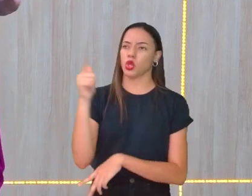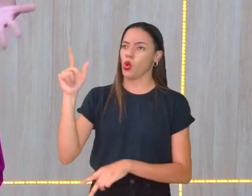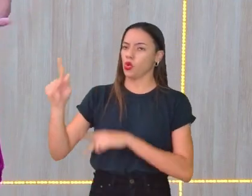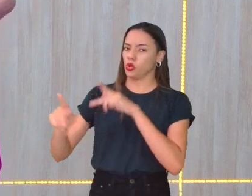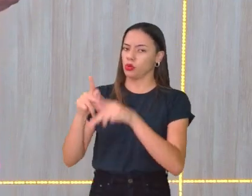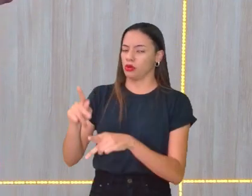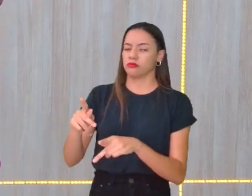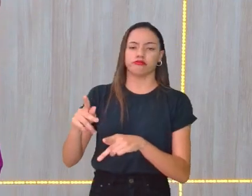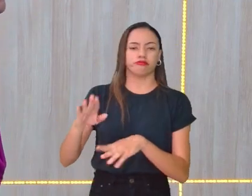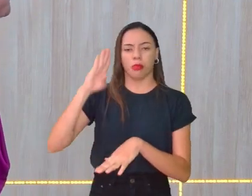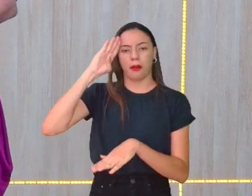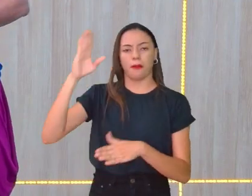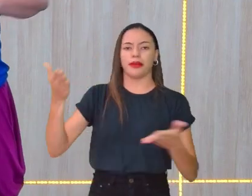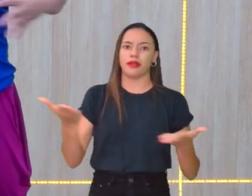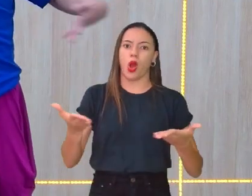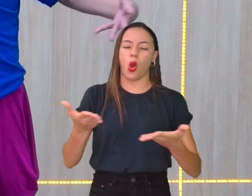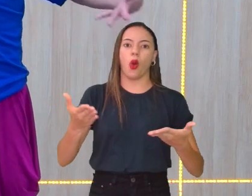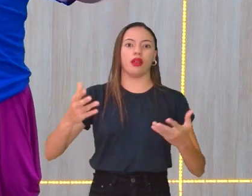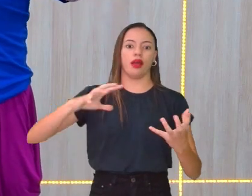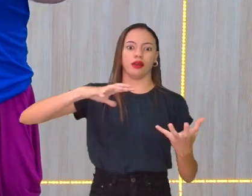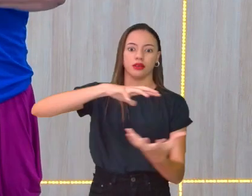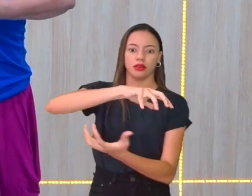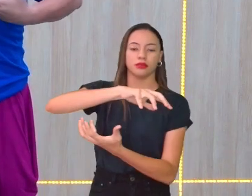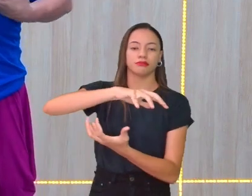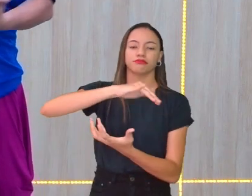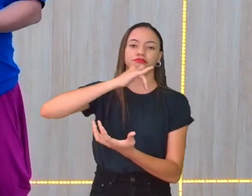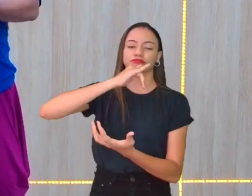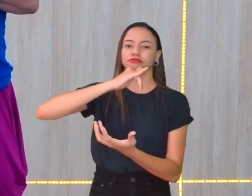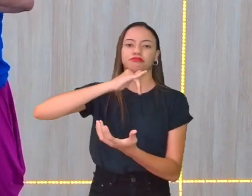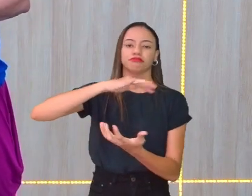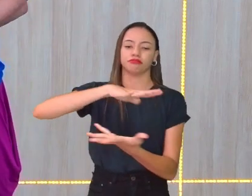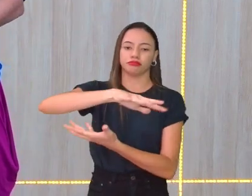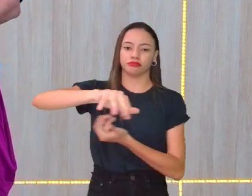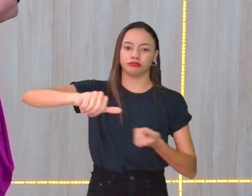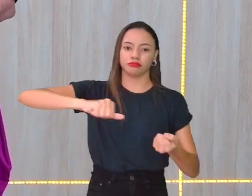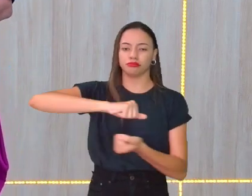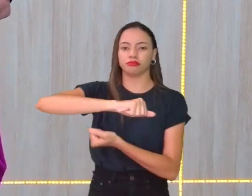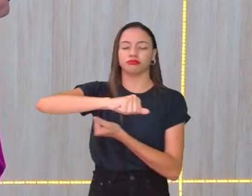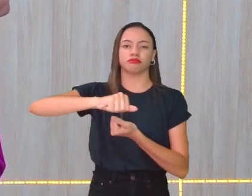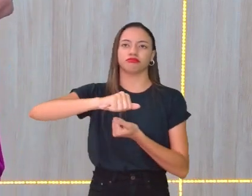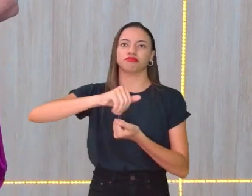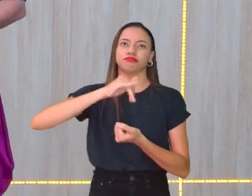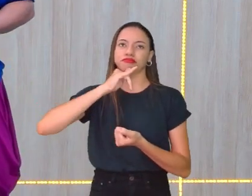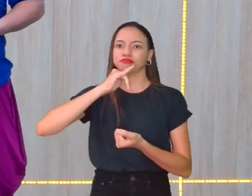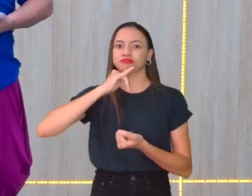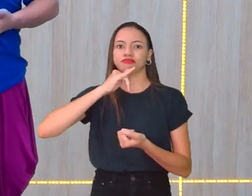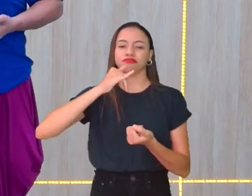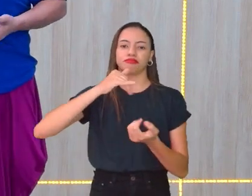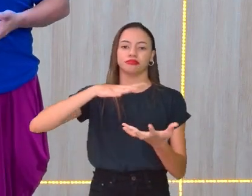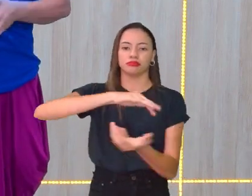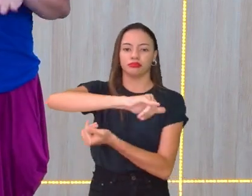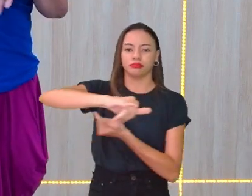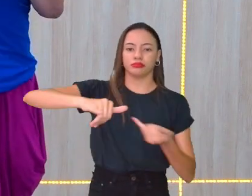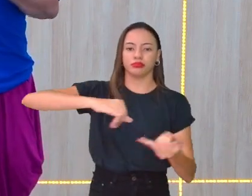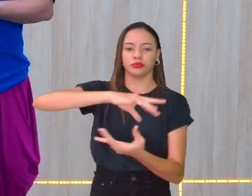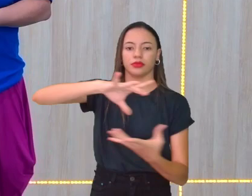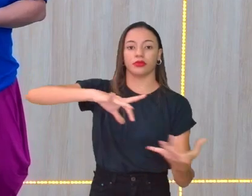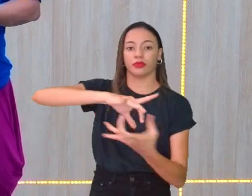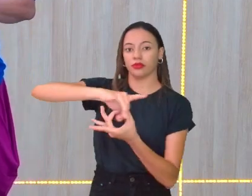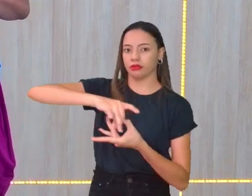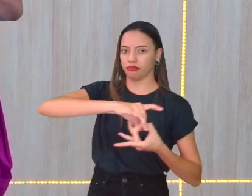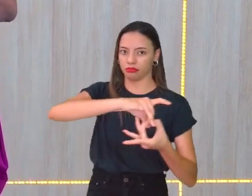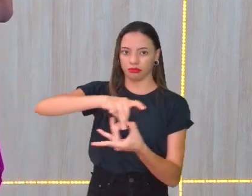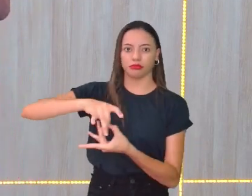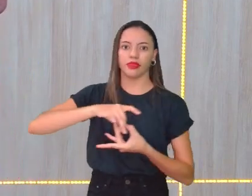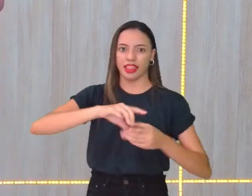a globalização, com a internet, que a gente está todo mundo meio que numa diversidade bem grande. Vamos lá, vamos falar um pouquinho do